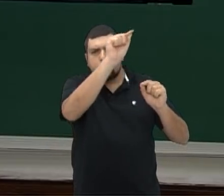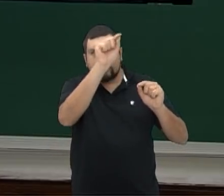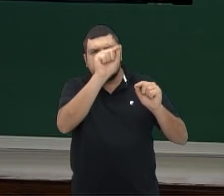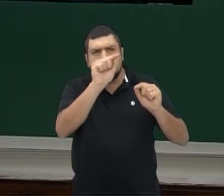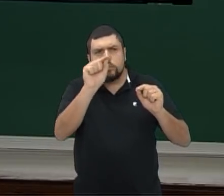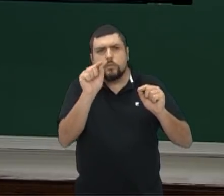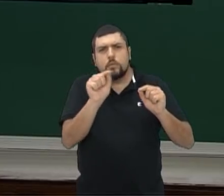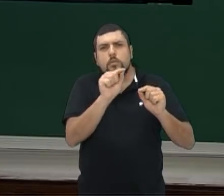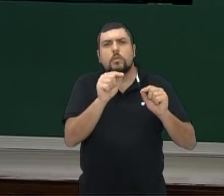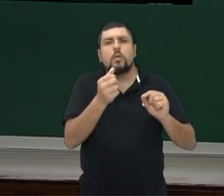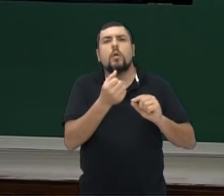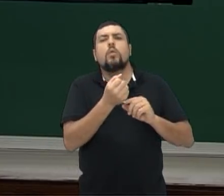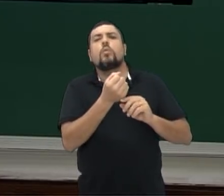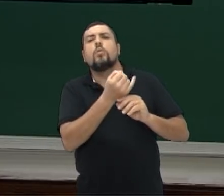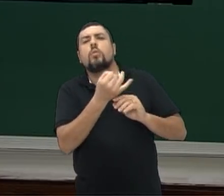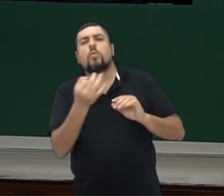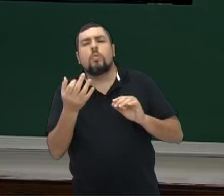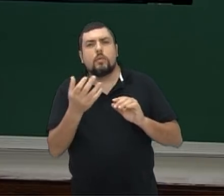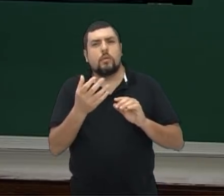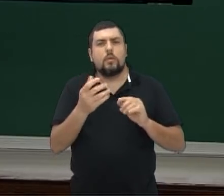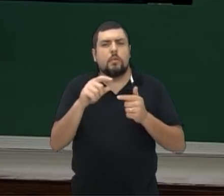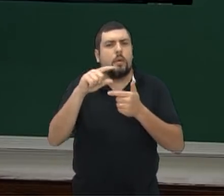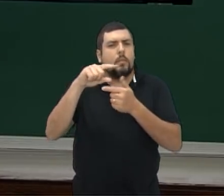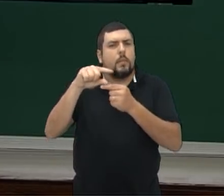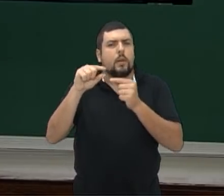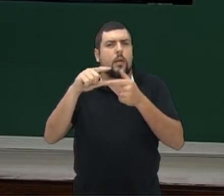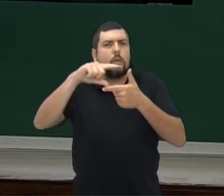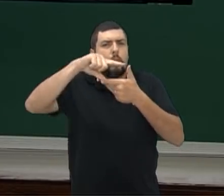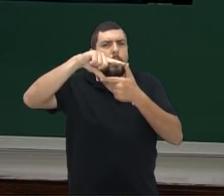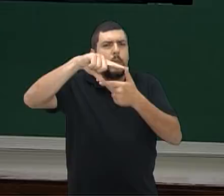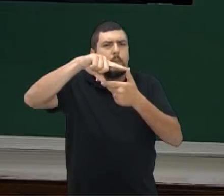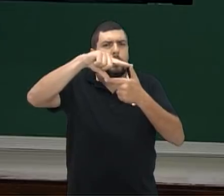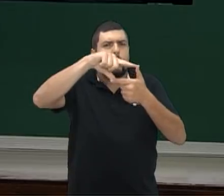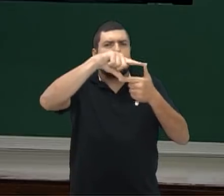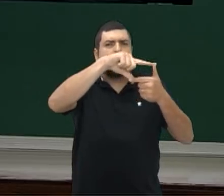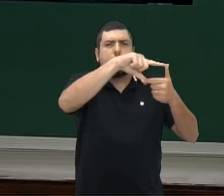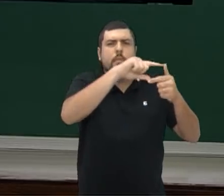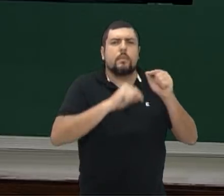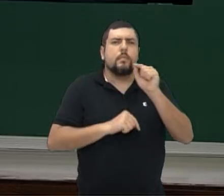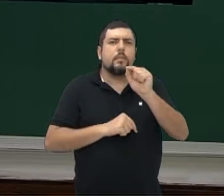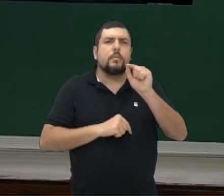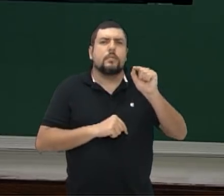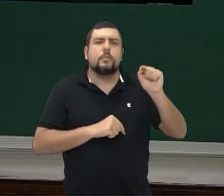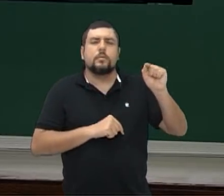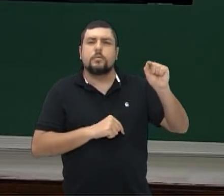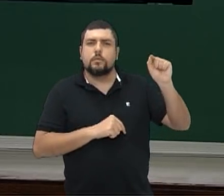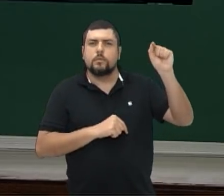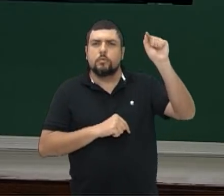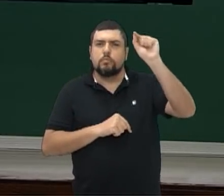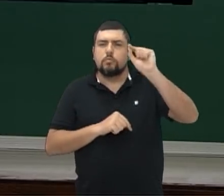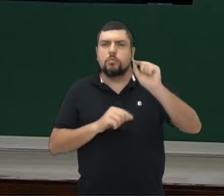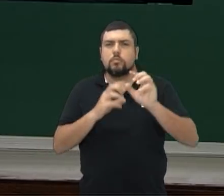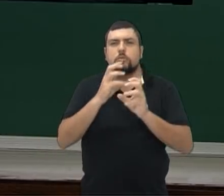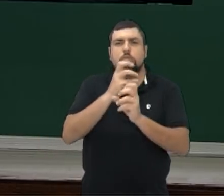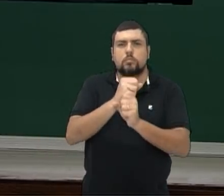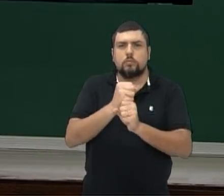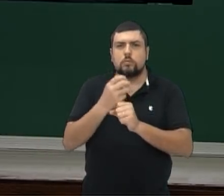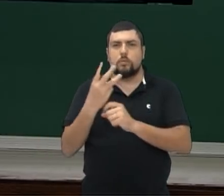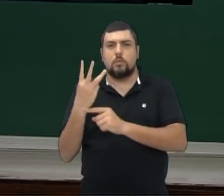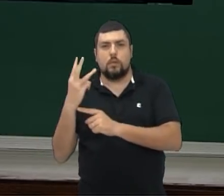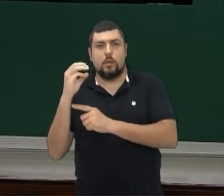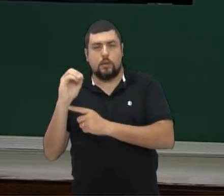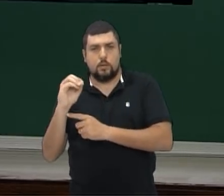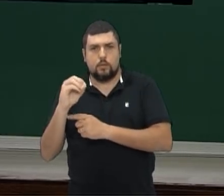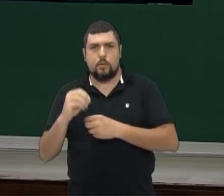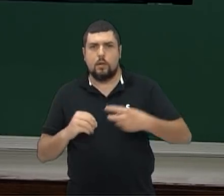a figura e chegar aqui no penúltimo que você havia contado. Então, o perímetro dessa figura